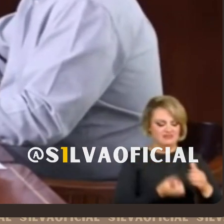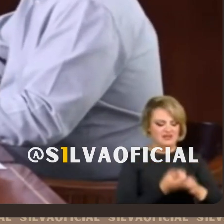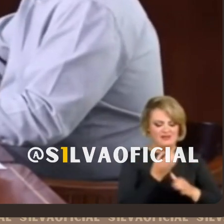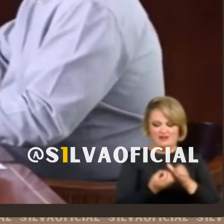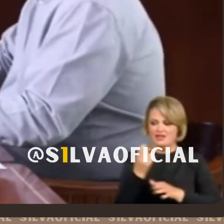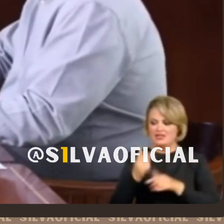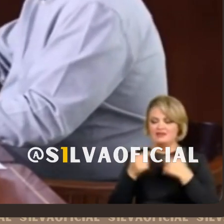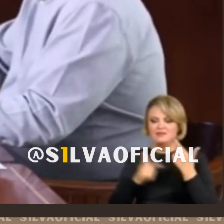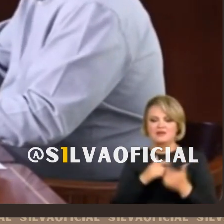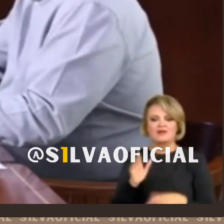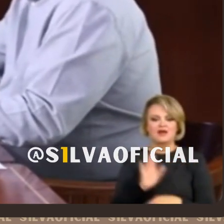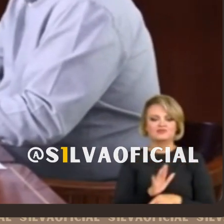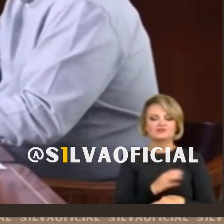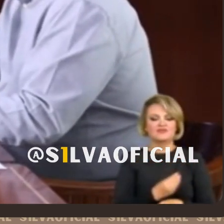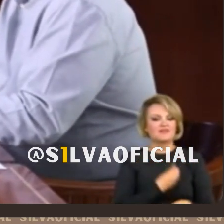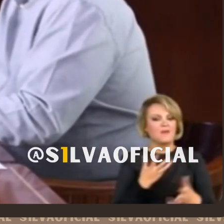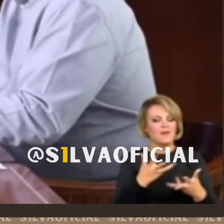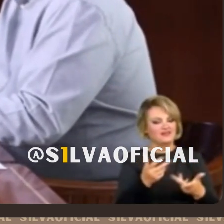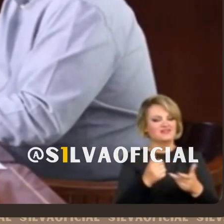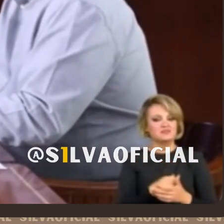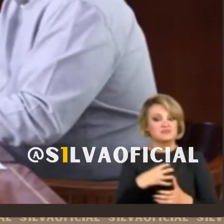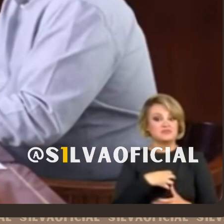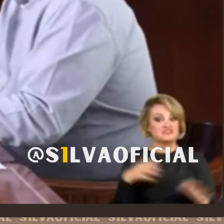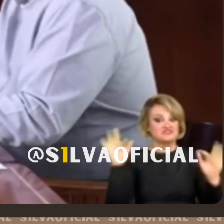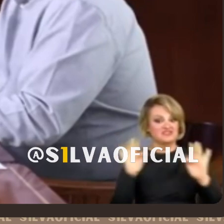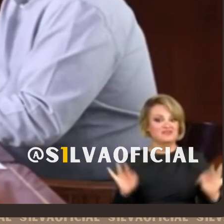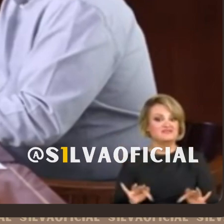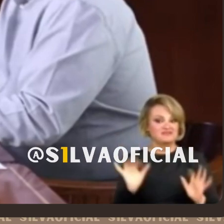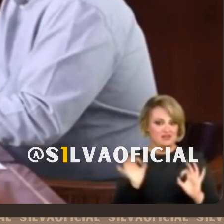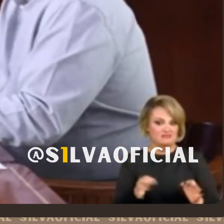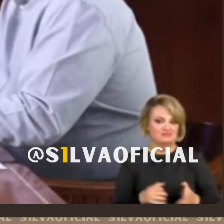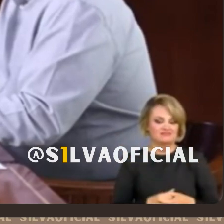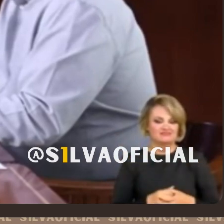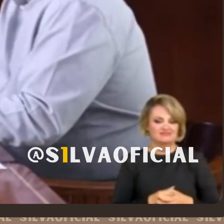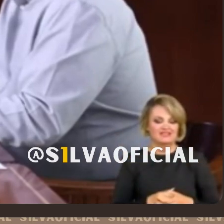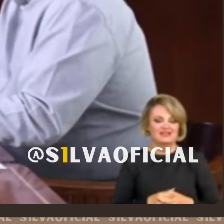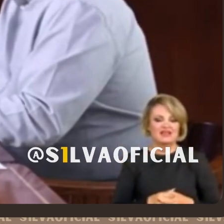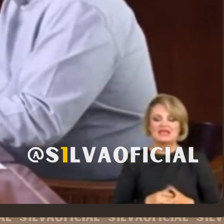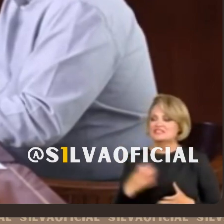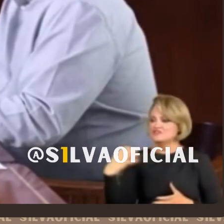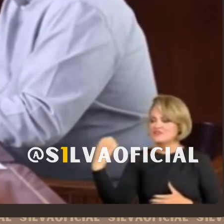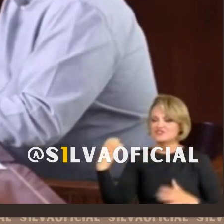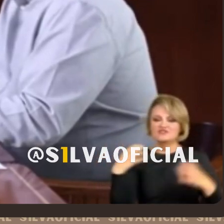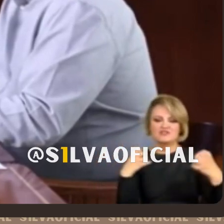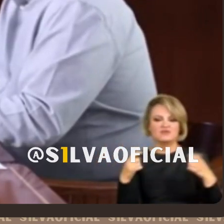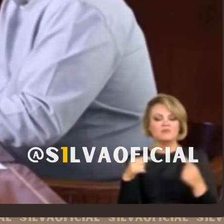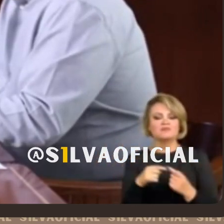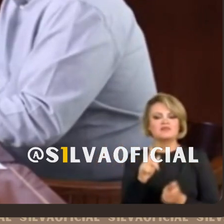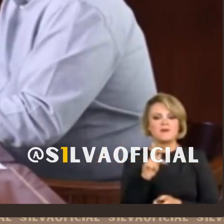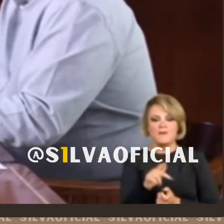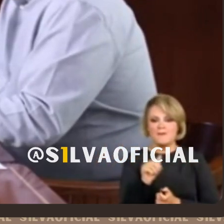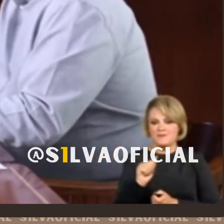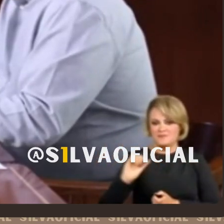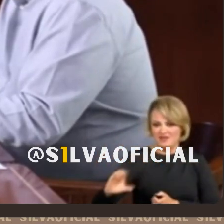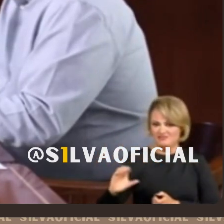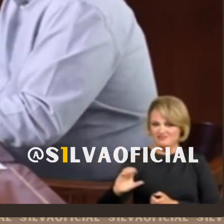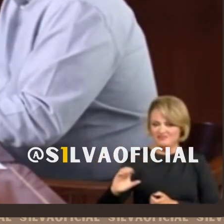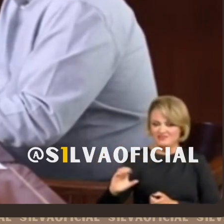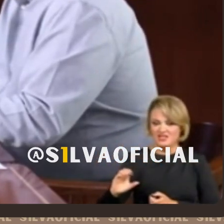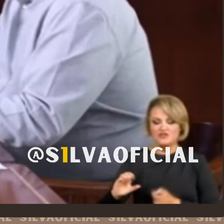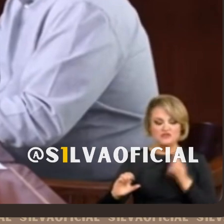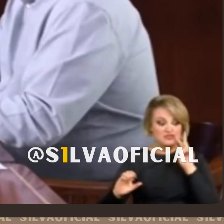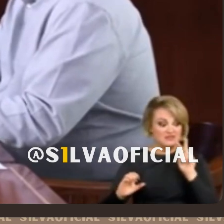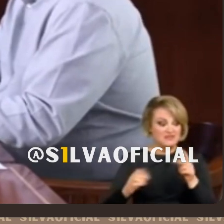para as pessoas. Parte dessas viagens tem a ver com o PAC, né? Mostrar não simplesmente as coisas que se anunciou lá atrás, mas mostrar que está